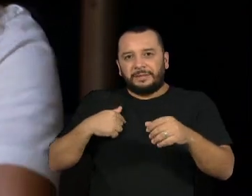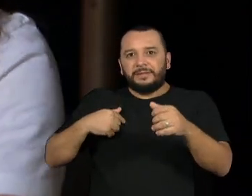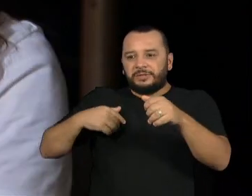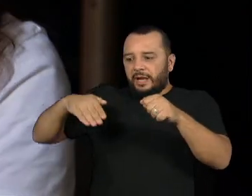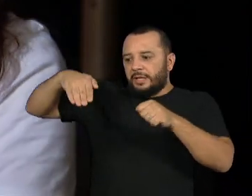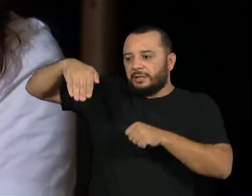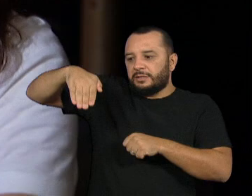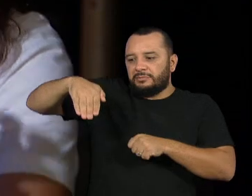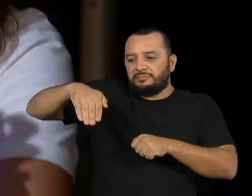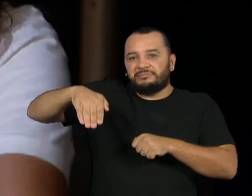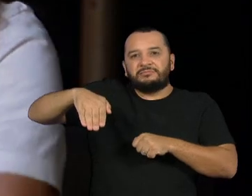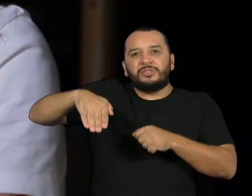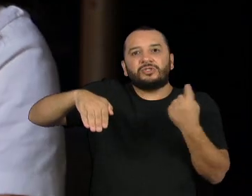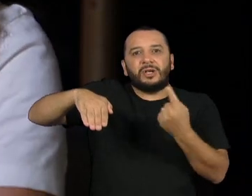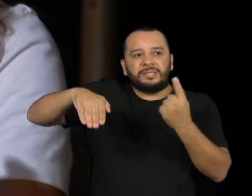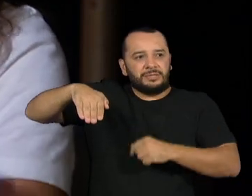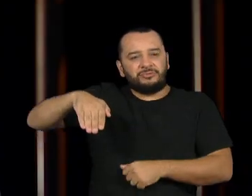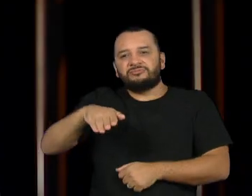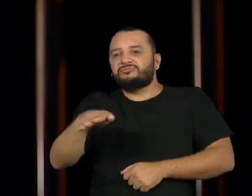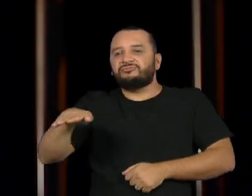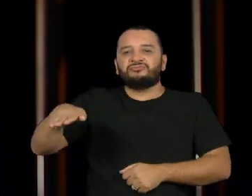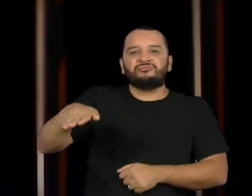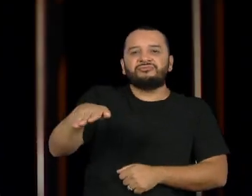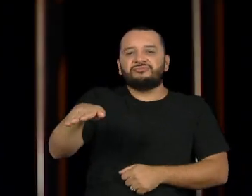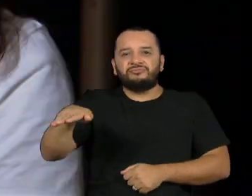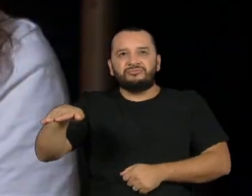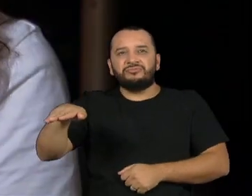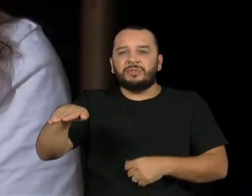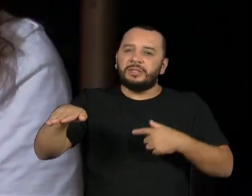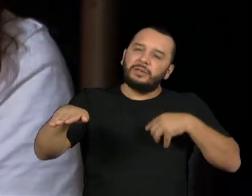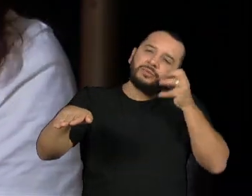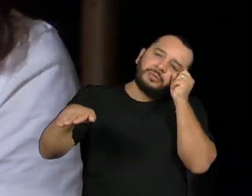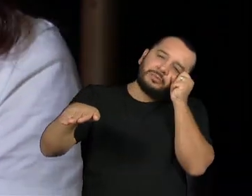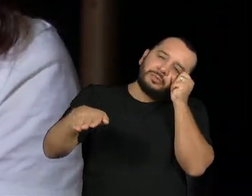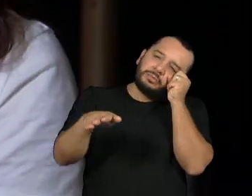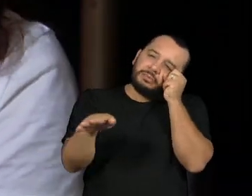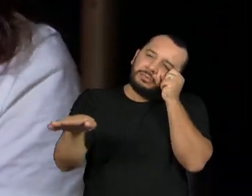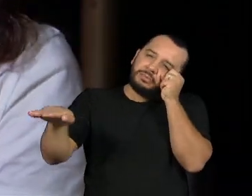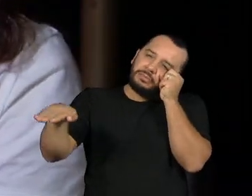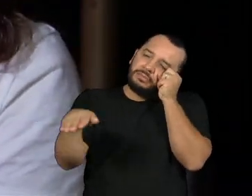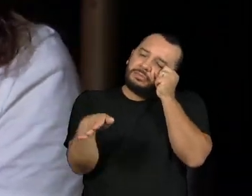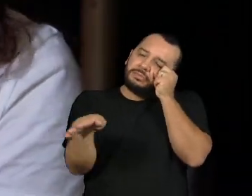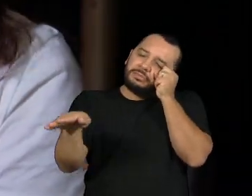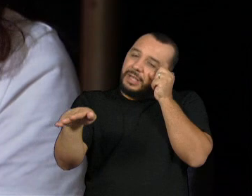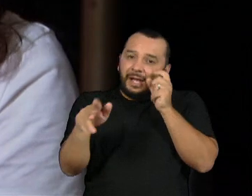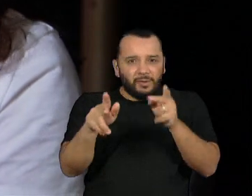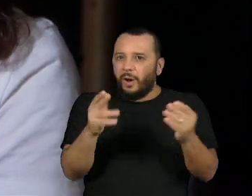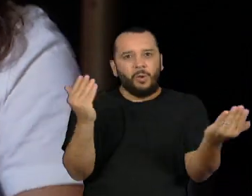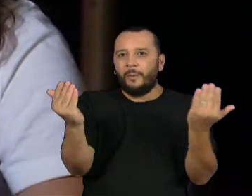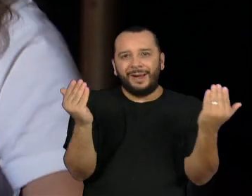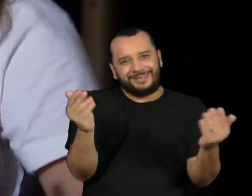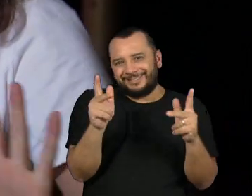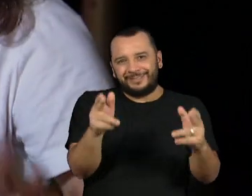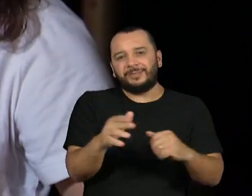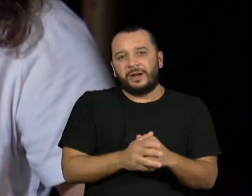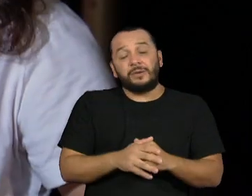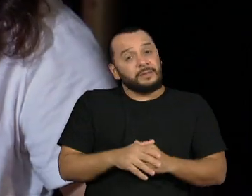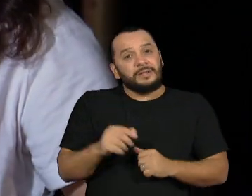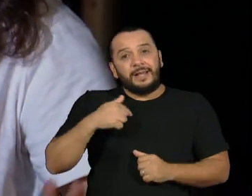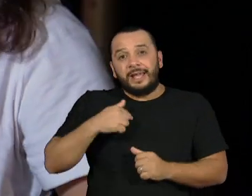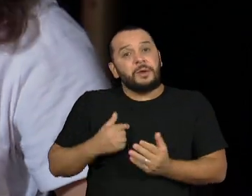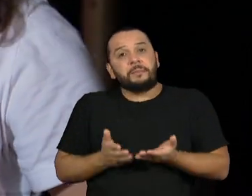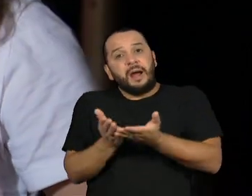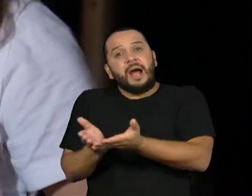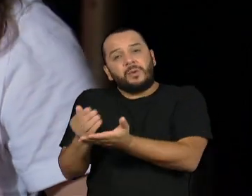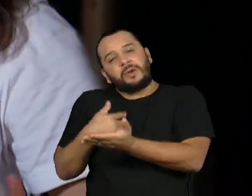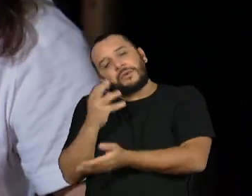nos buracos, às vezes na lama. Carro sem motorista. E às vezes chove. Chove. E você fala assim: eu vou dormir aqui tranquilo